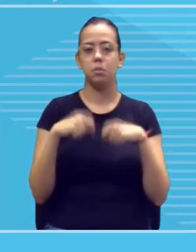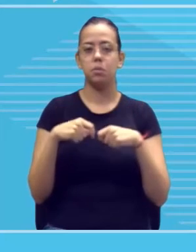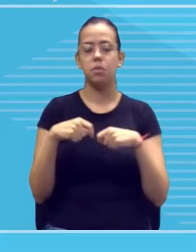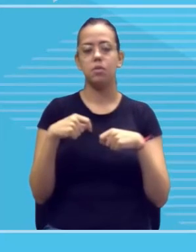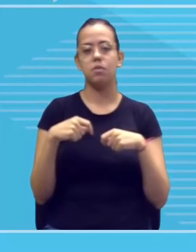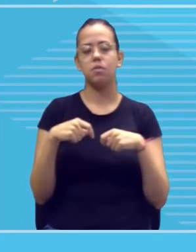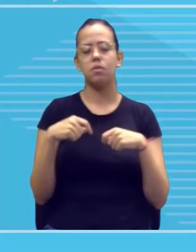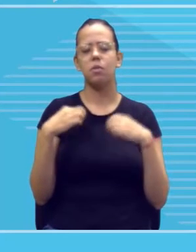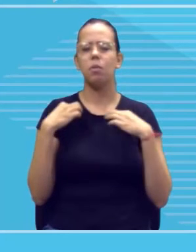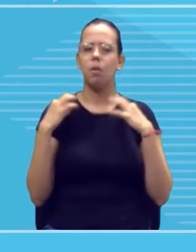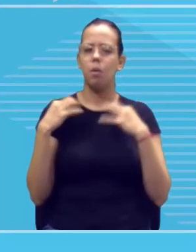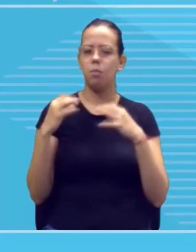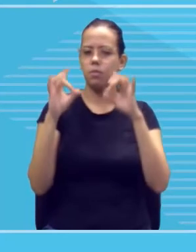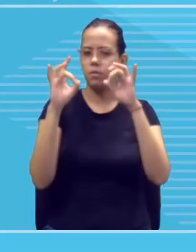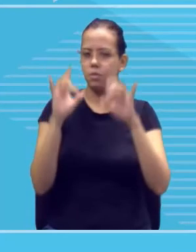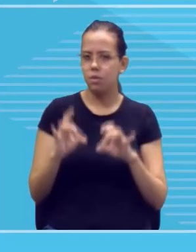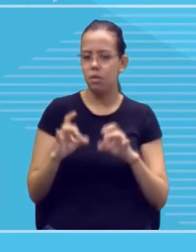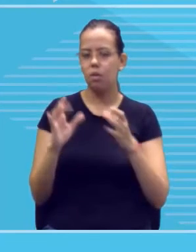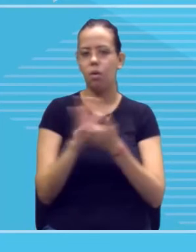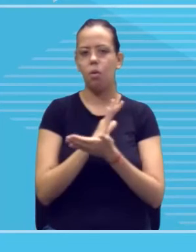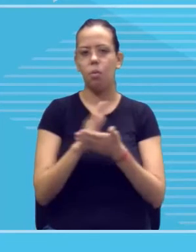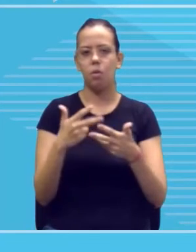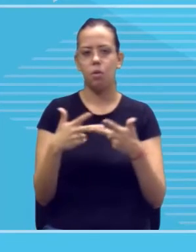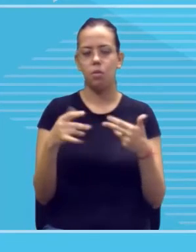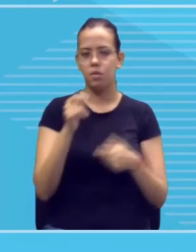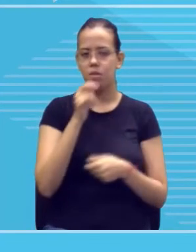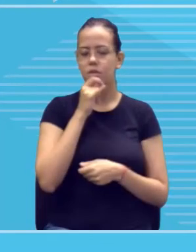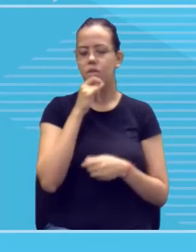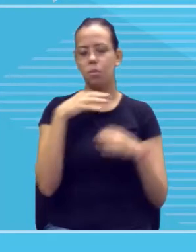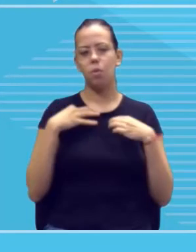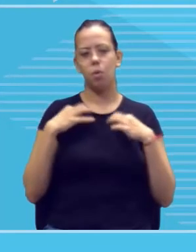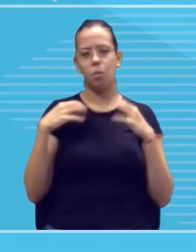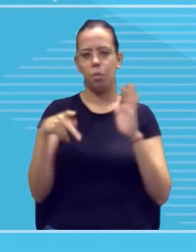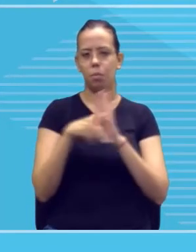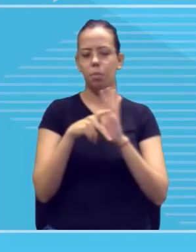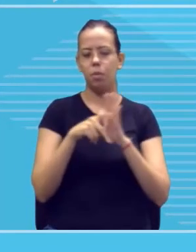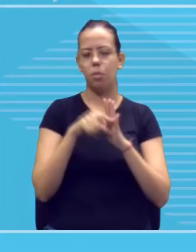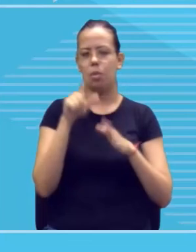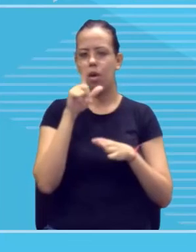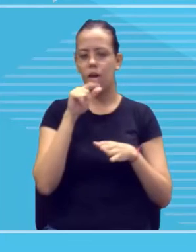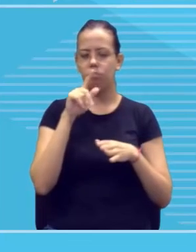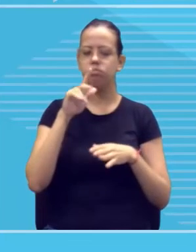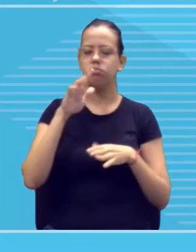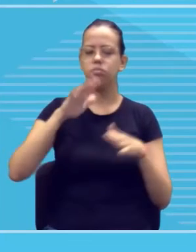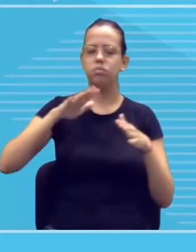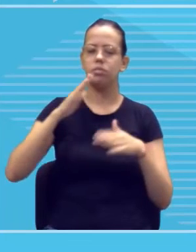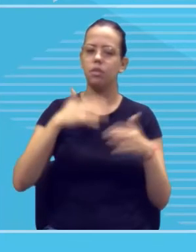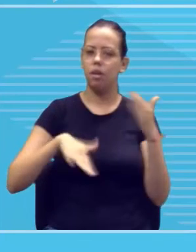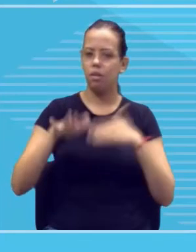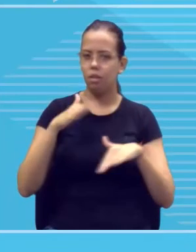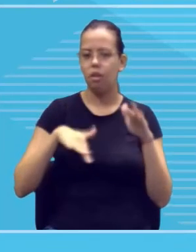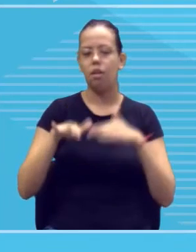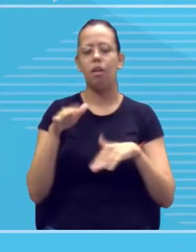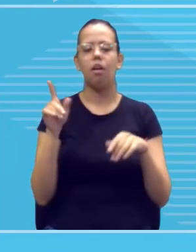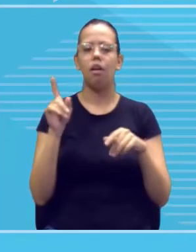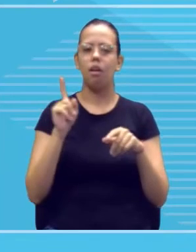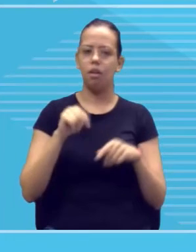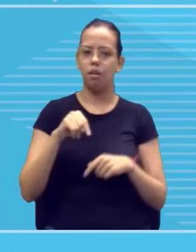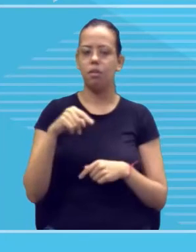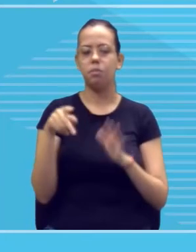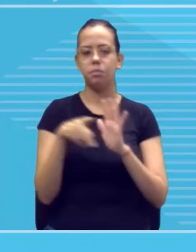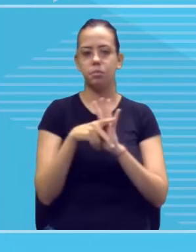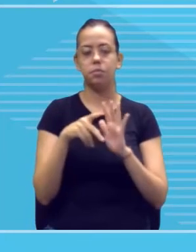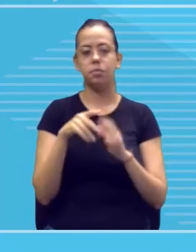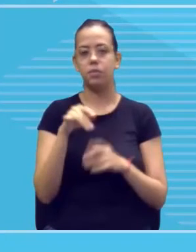ser uma roupa especial para alguma coisa tipo roupa de mergulho pode ser uma roupa especial